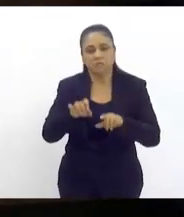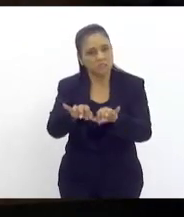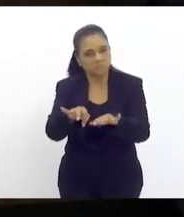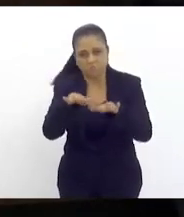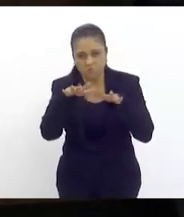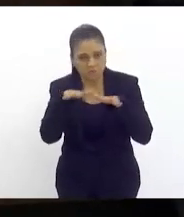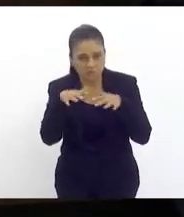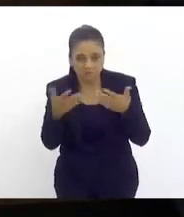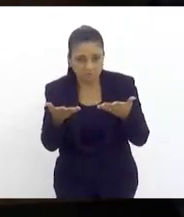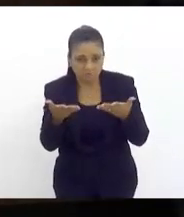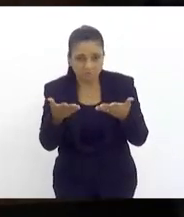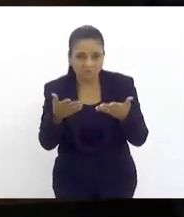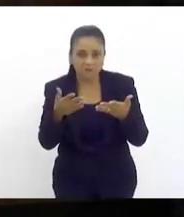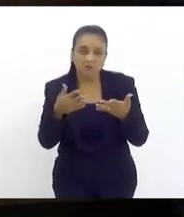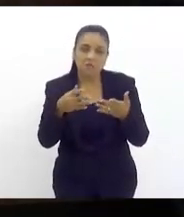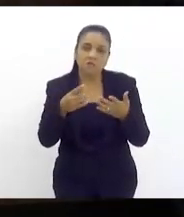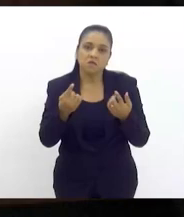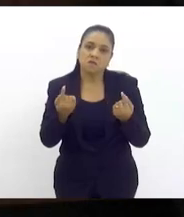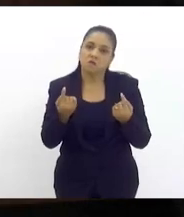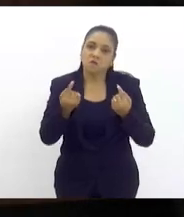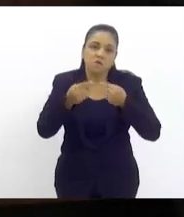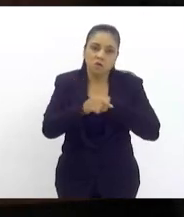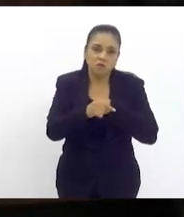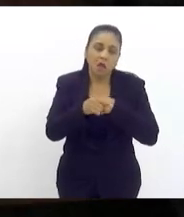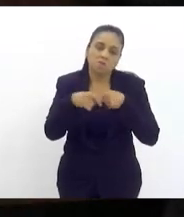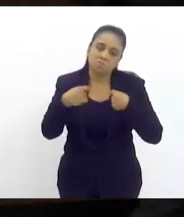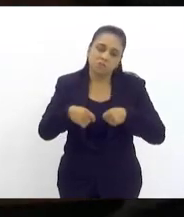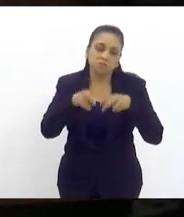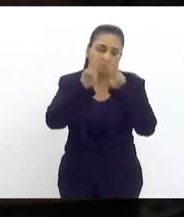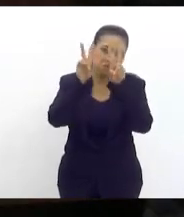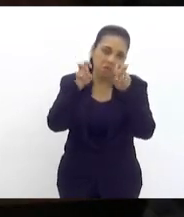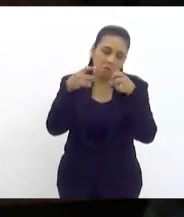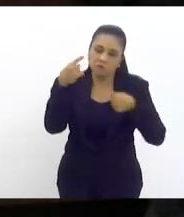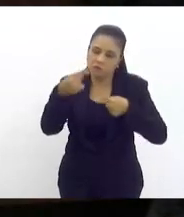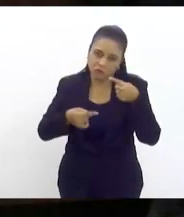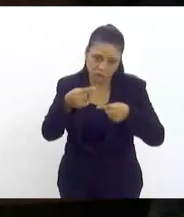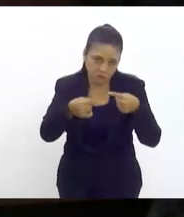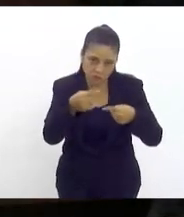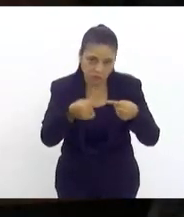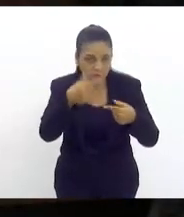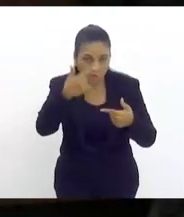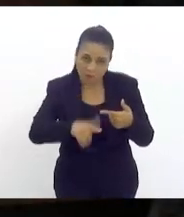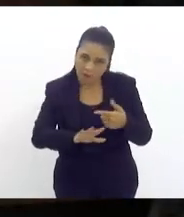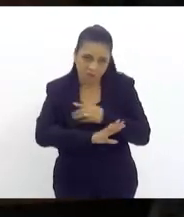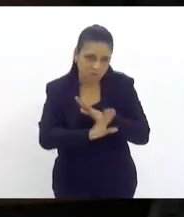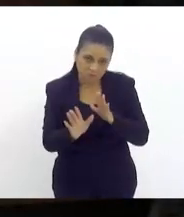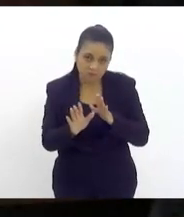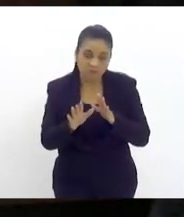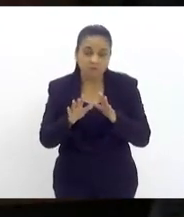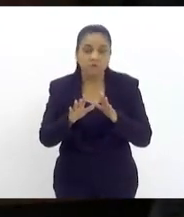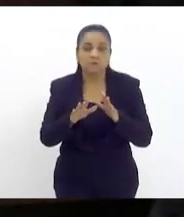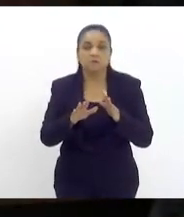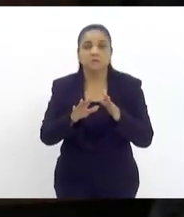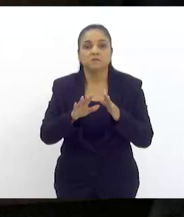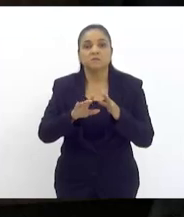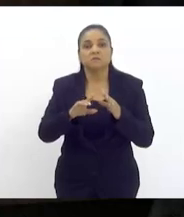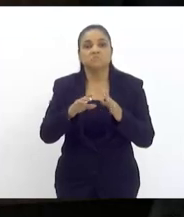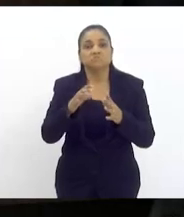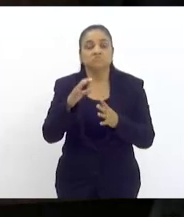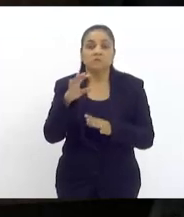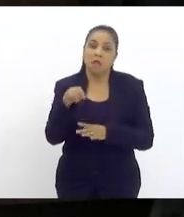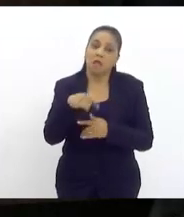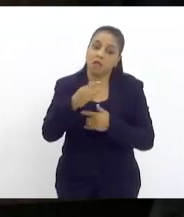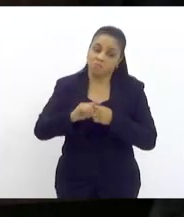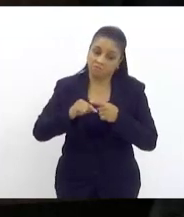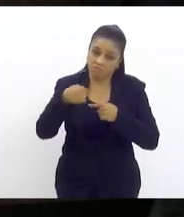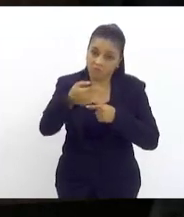contrário, acredito que seja uma matéria que tenha que ser mais amplamente debatida, sob pena de criar um precedente gravíssimo,